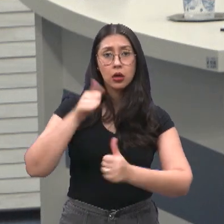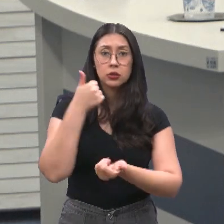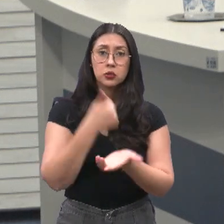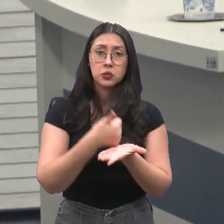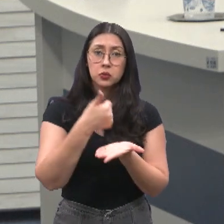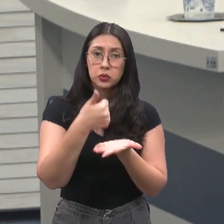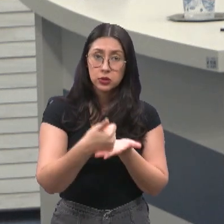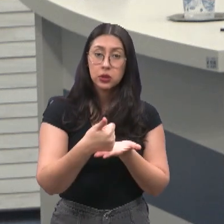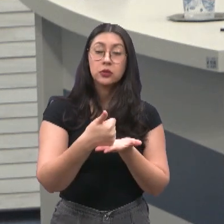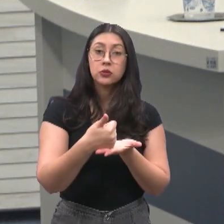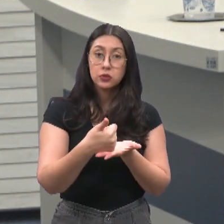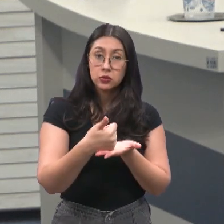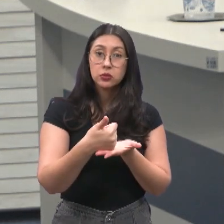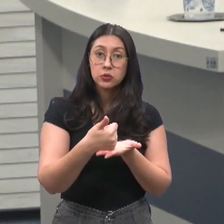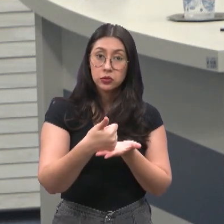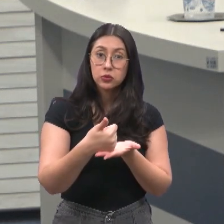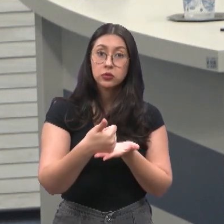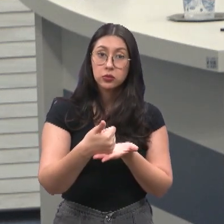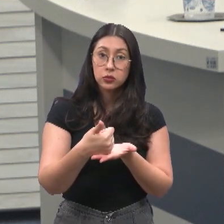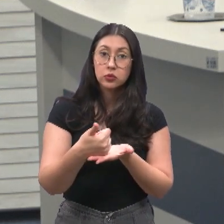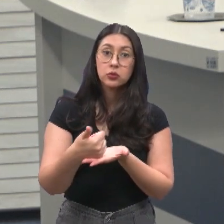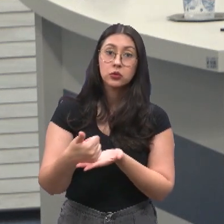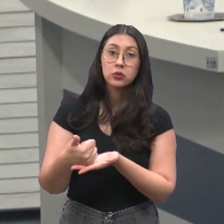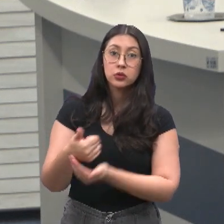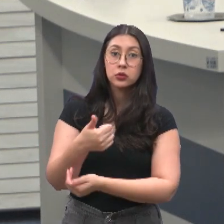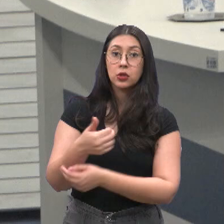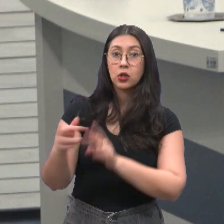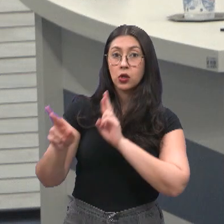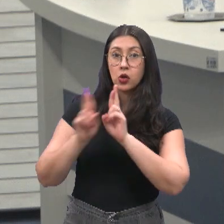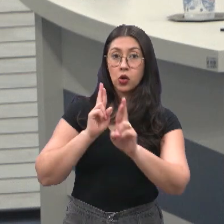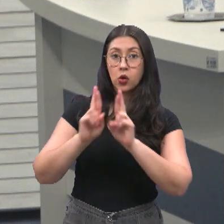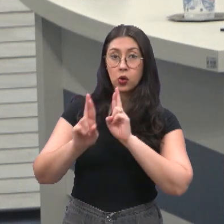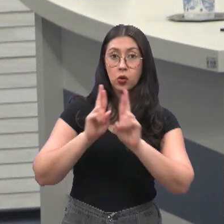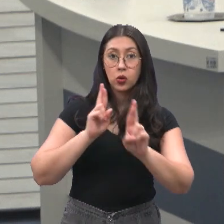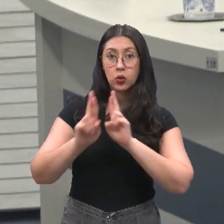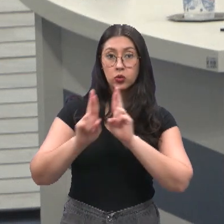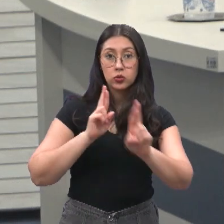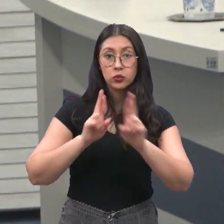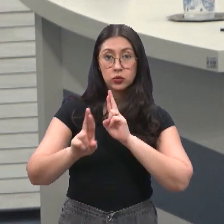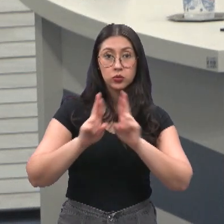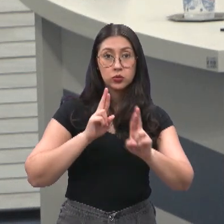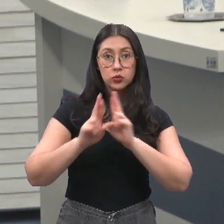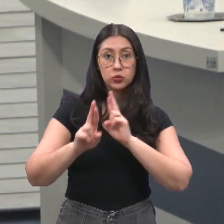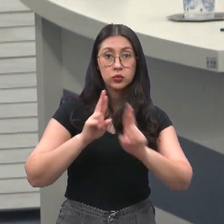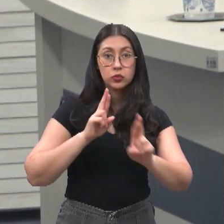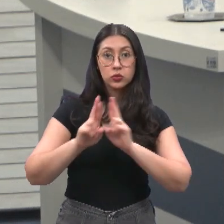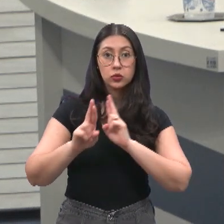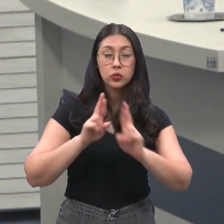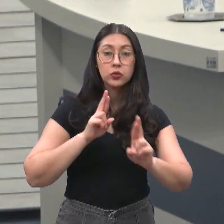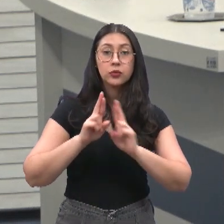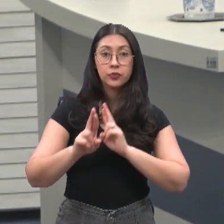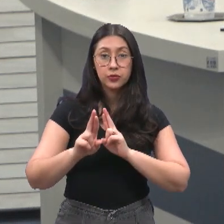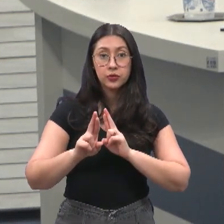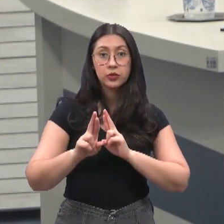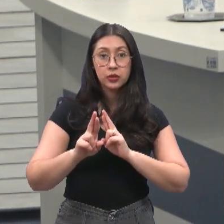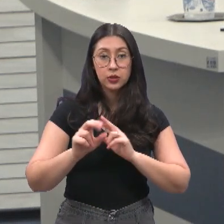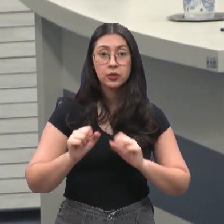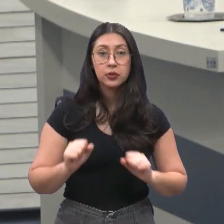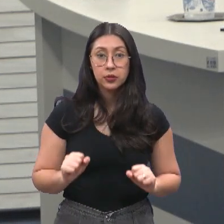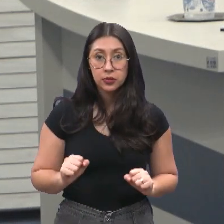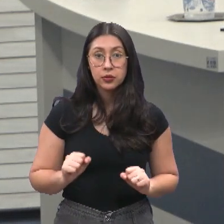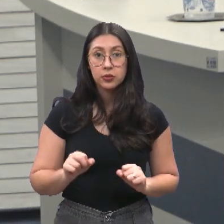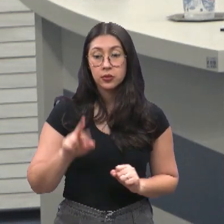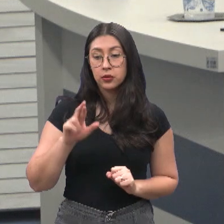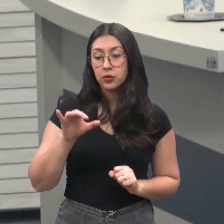contratuais da concessão da rodovia federal concessionária do Sistema Rodoviário